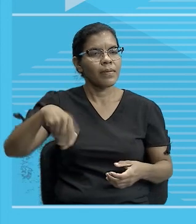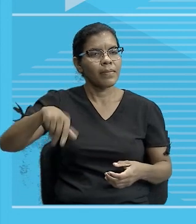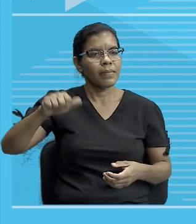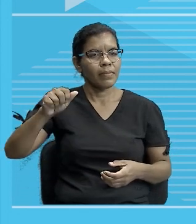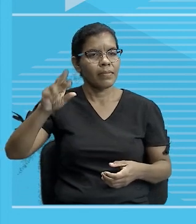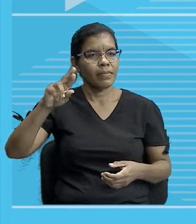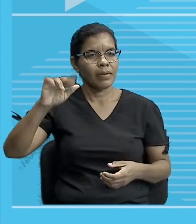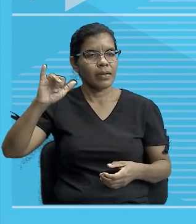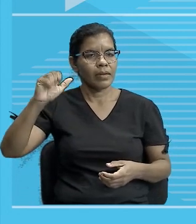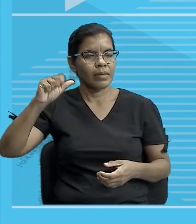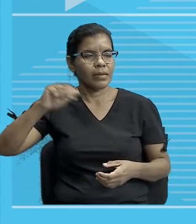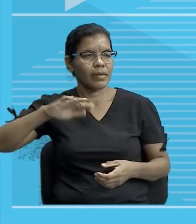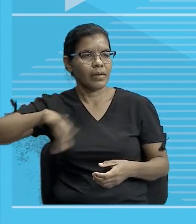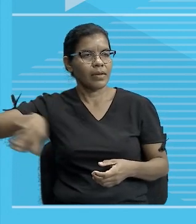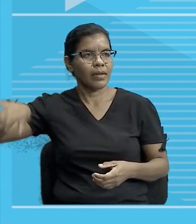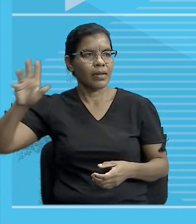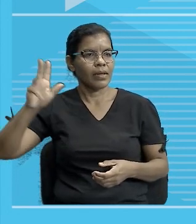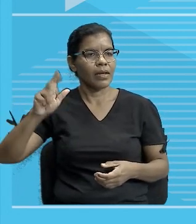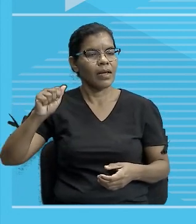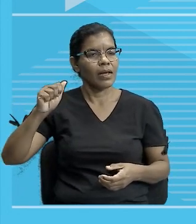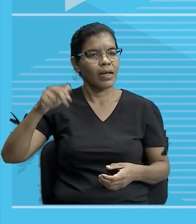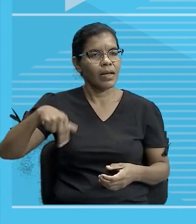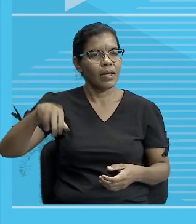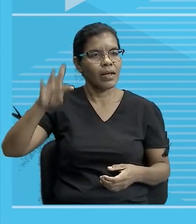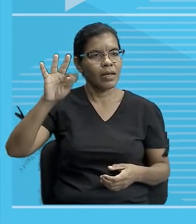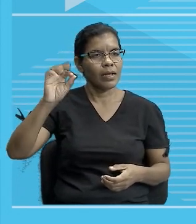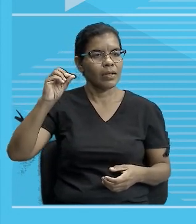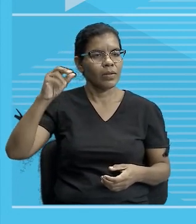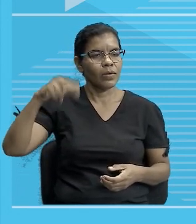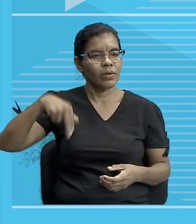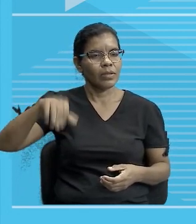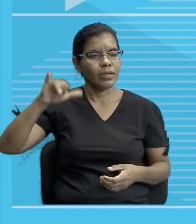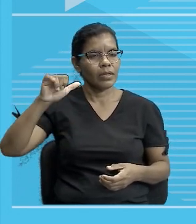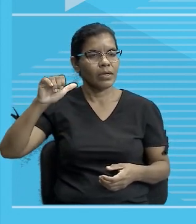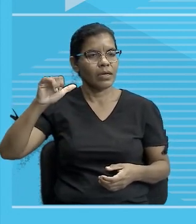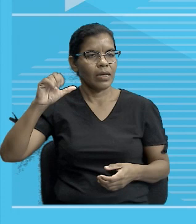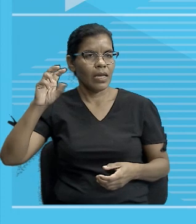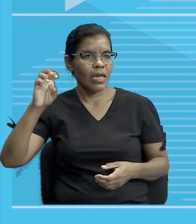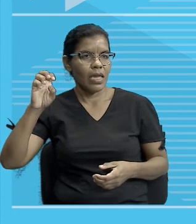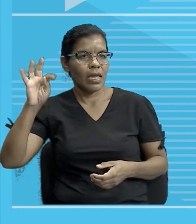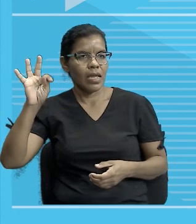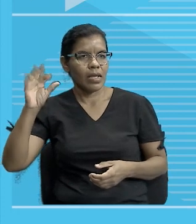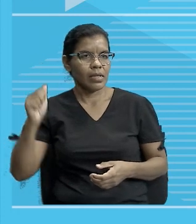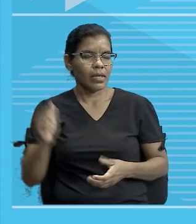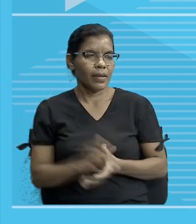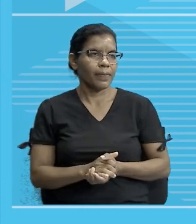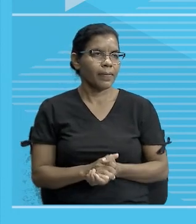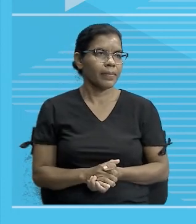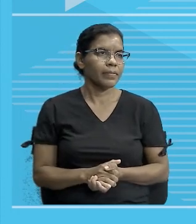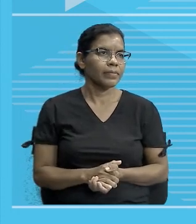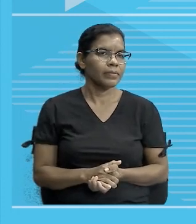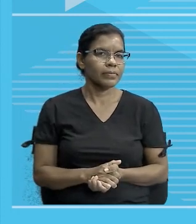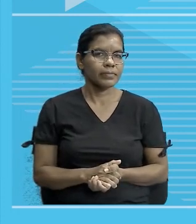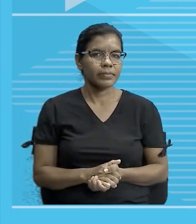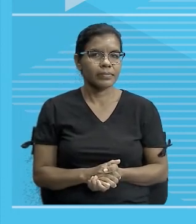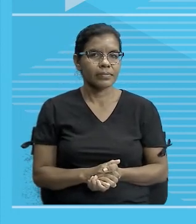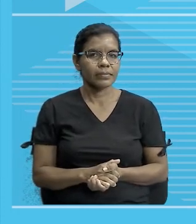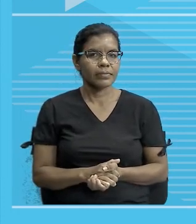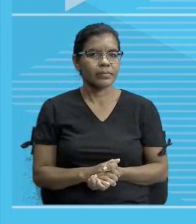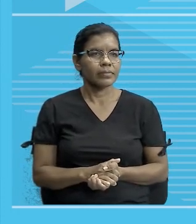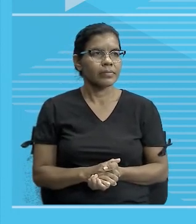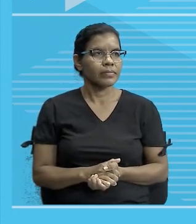ó. Ah, papai! Marie Antonieta. Maria Antonieta.